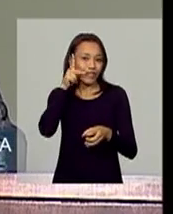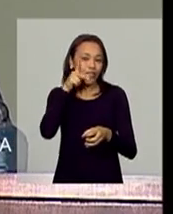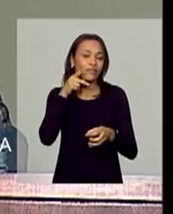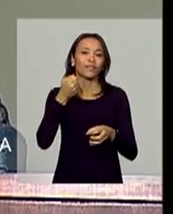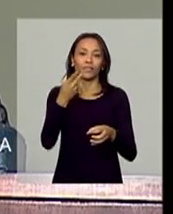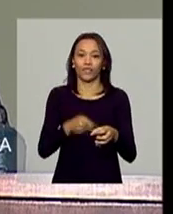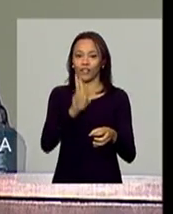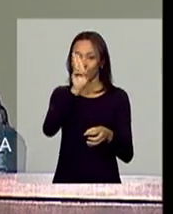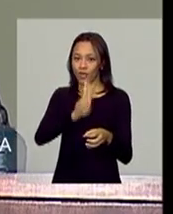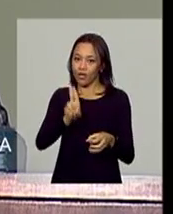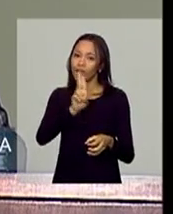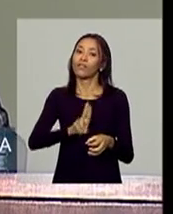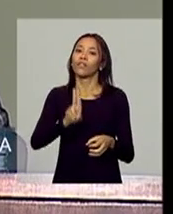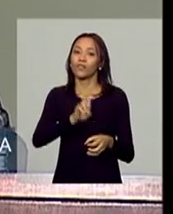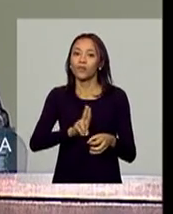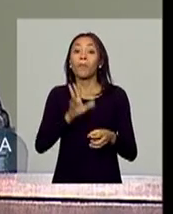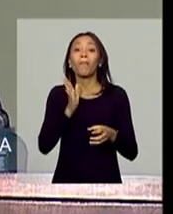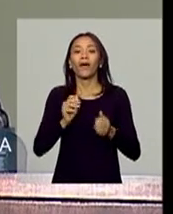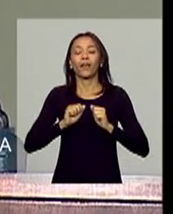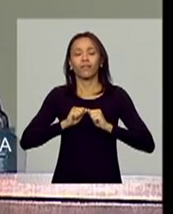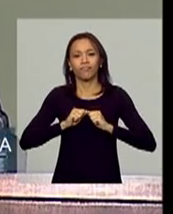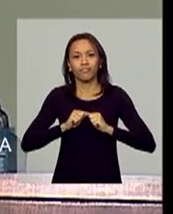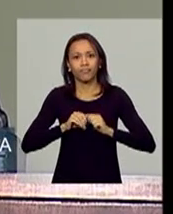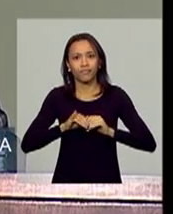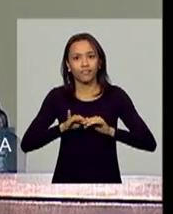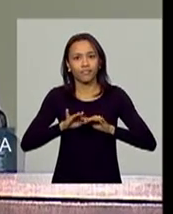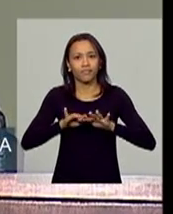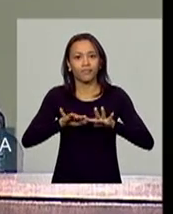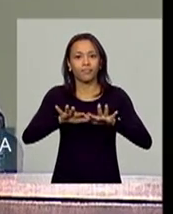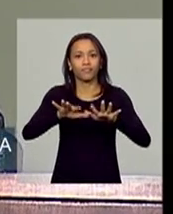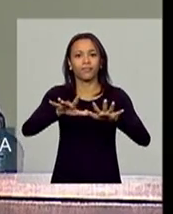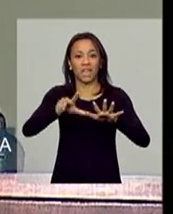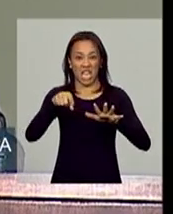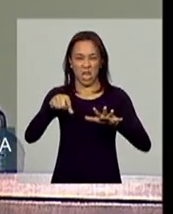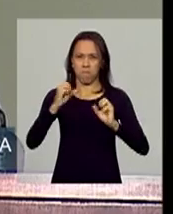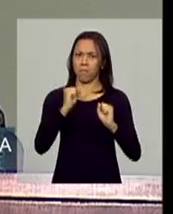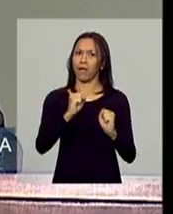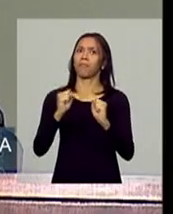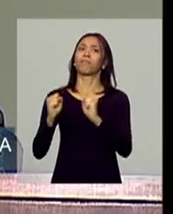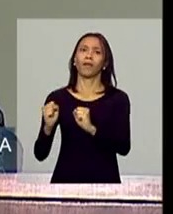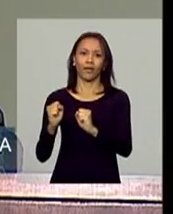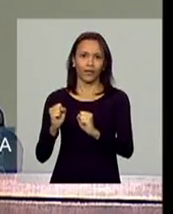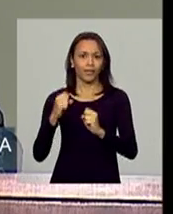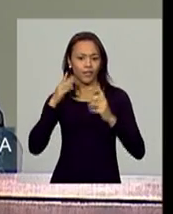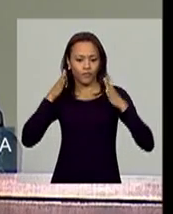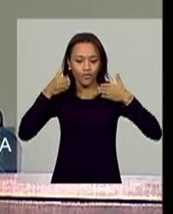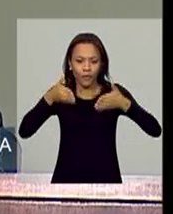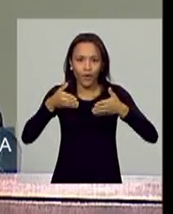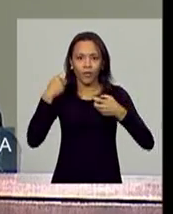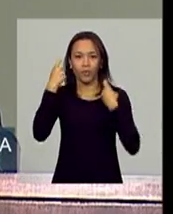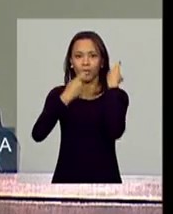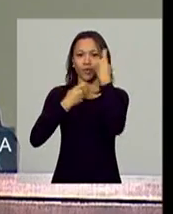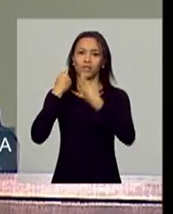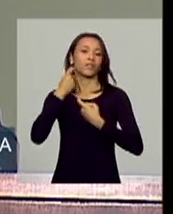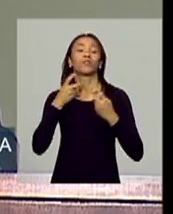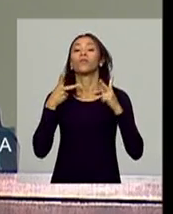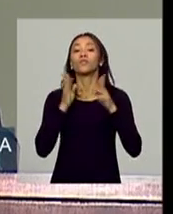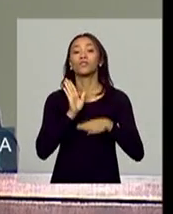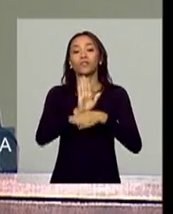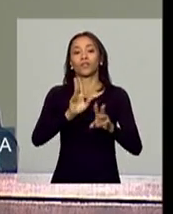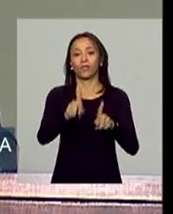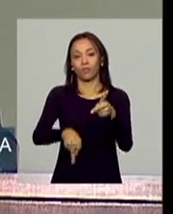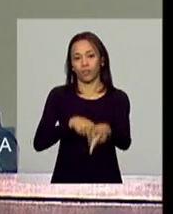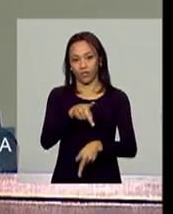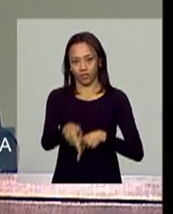utilizou para emergir como uma potência que olha para o seu povo.